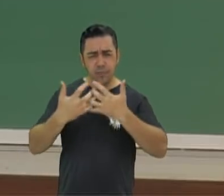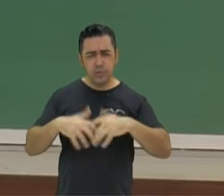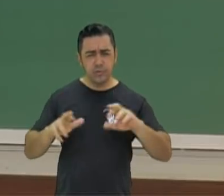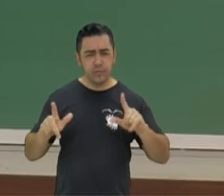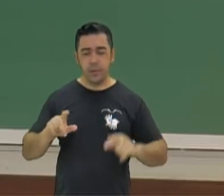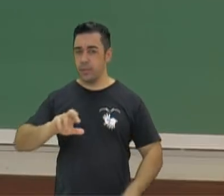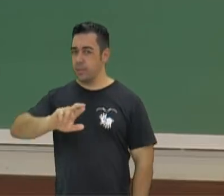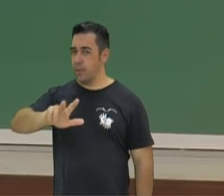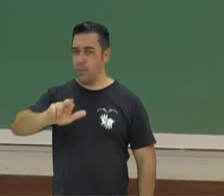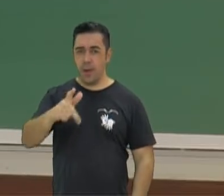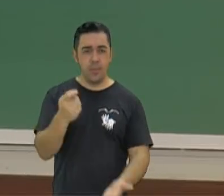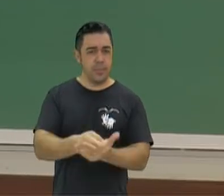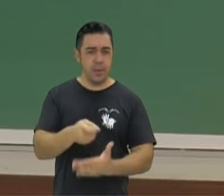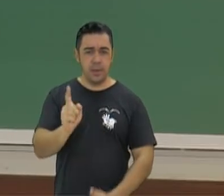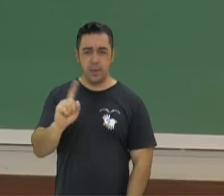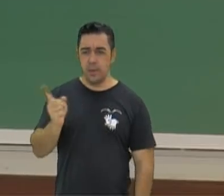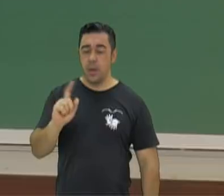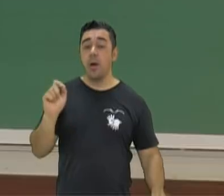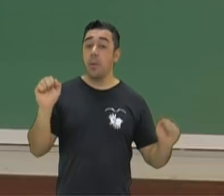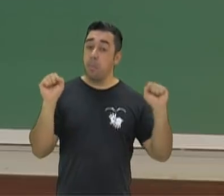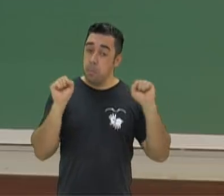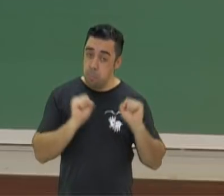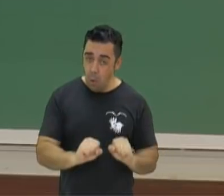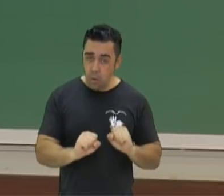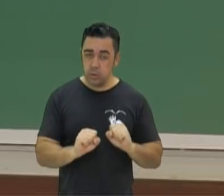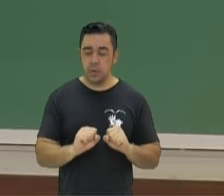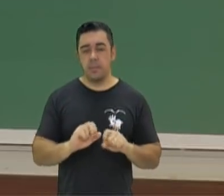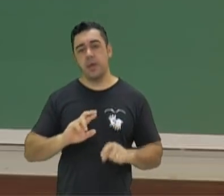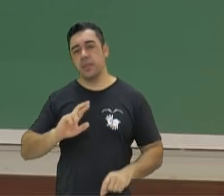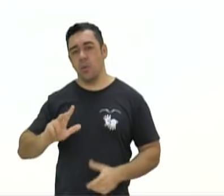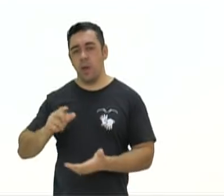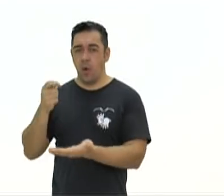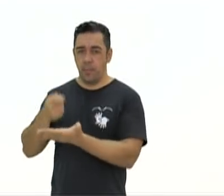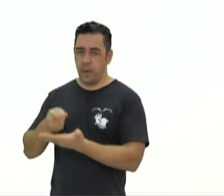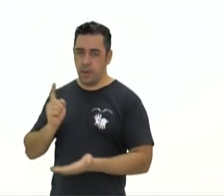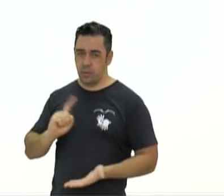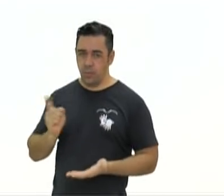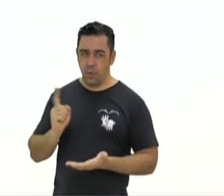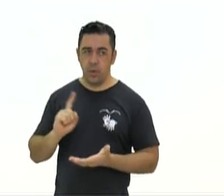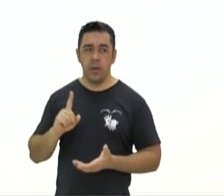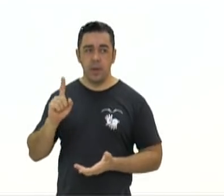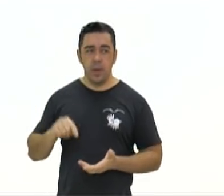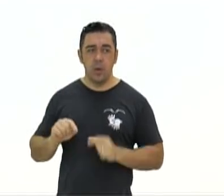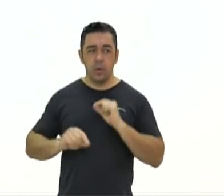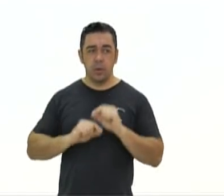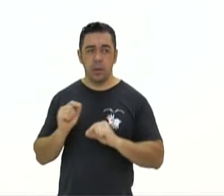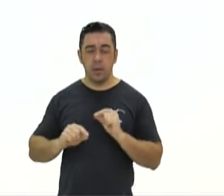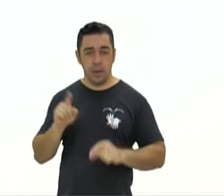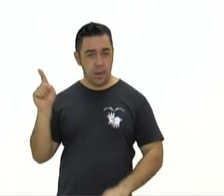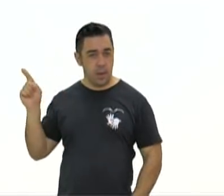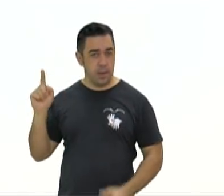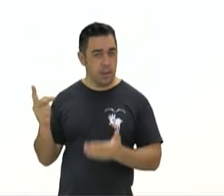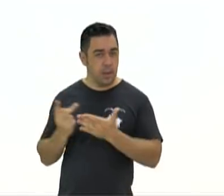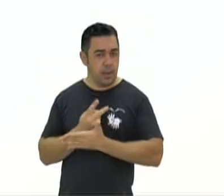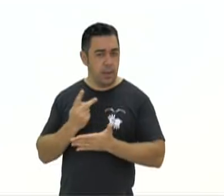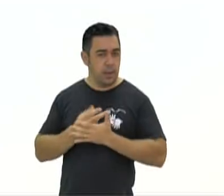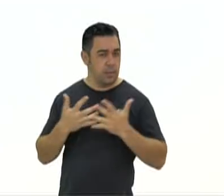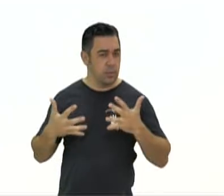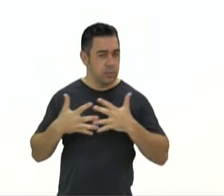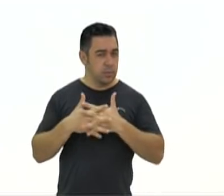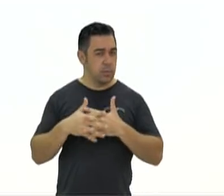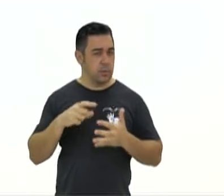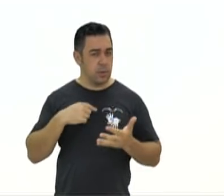coisa obrigatória. Ele pode apresentar função diferente, mas não é uma coisa obrigatória, tá? Então, na verdade, aqui também saiu com erro, gente. Acho que aconteceu